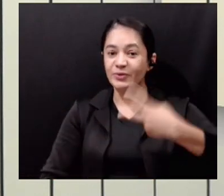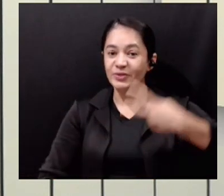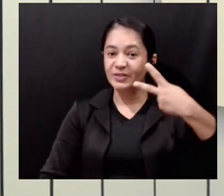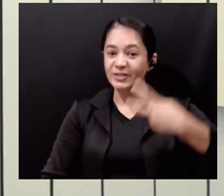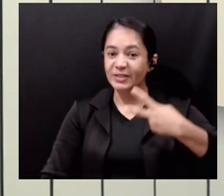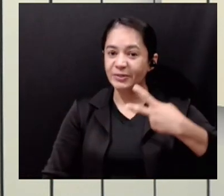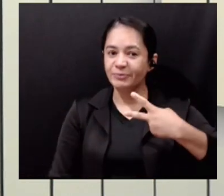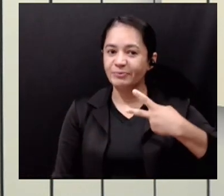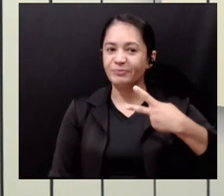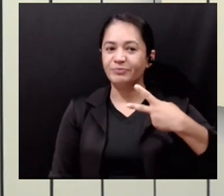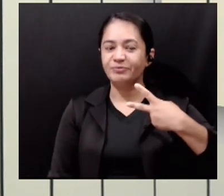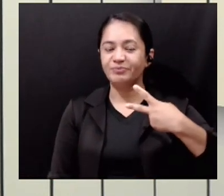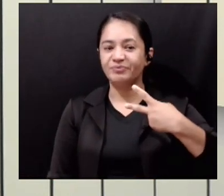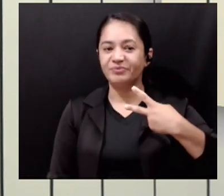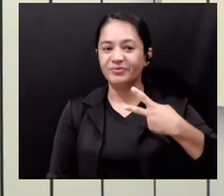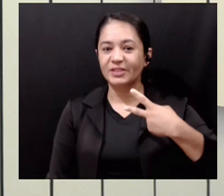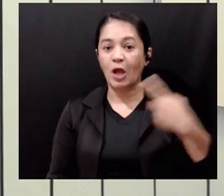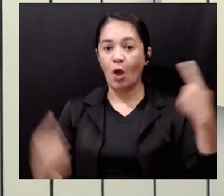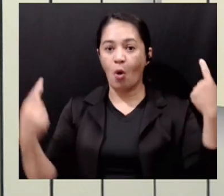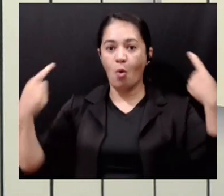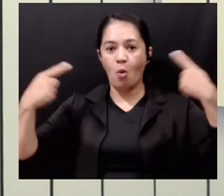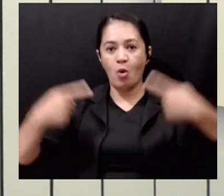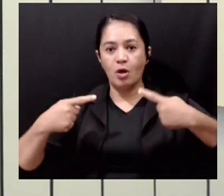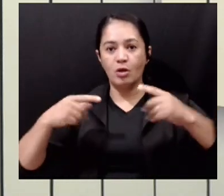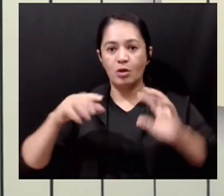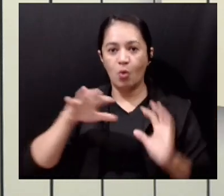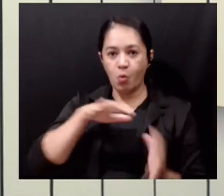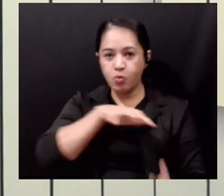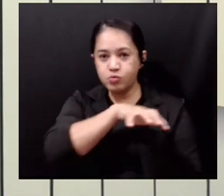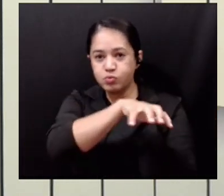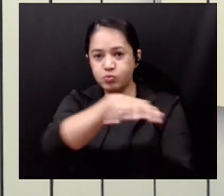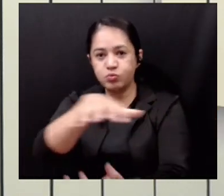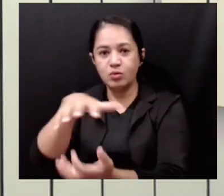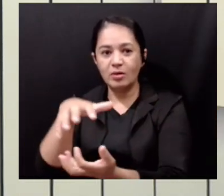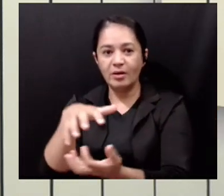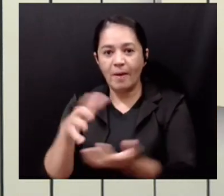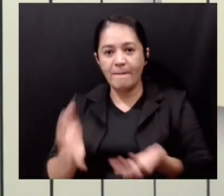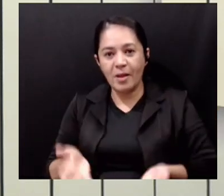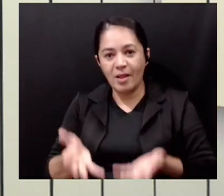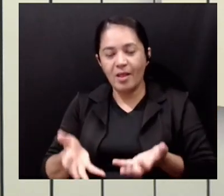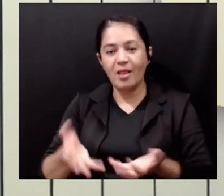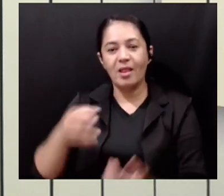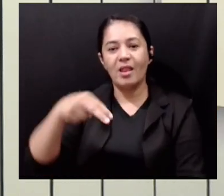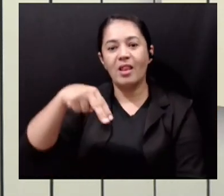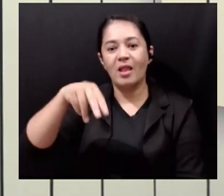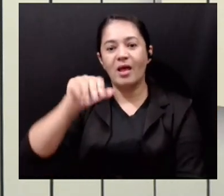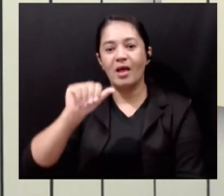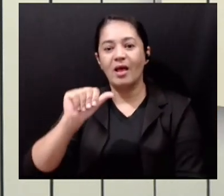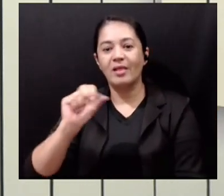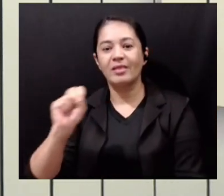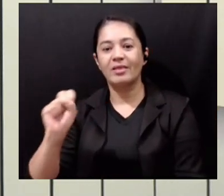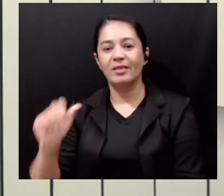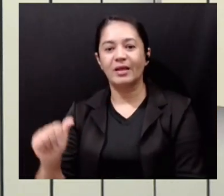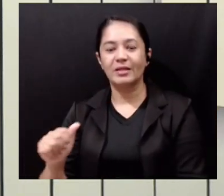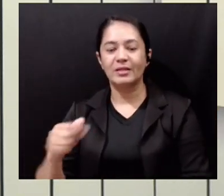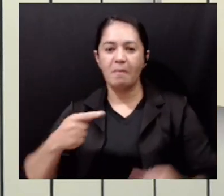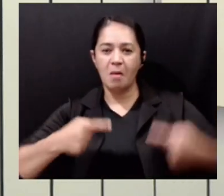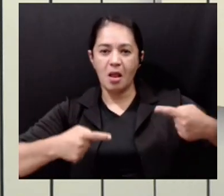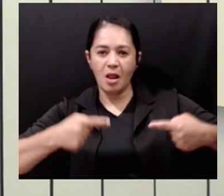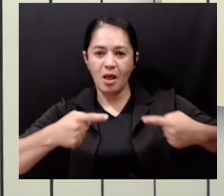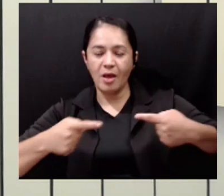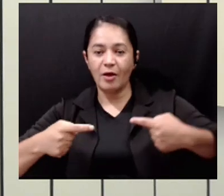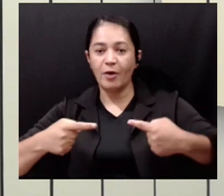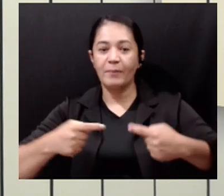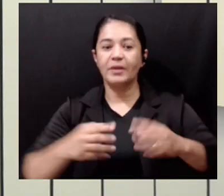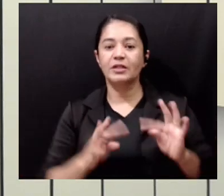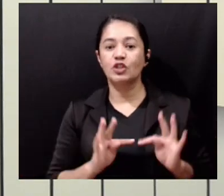um desafio internacional promovido pela NASA. É uma competição de tecnologia e inovação que